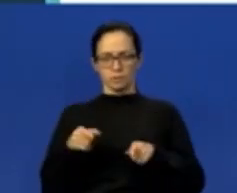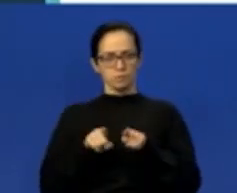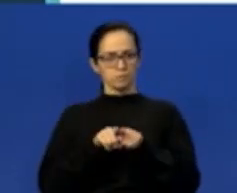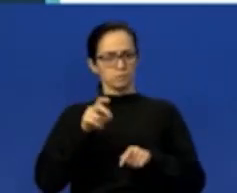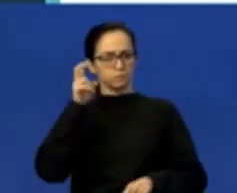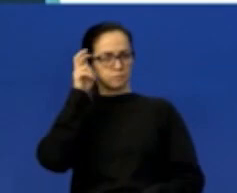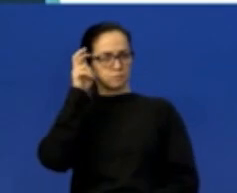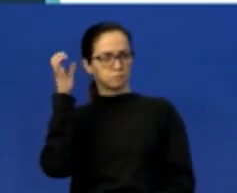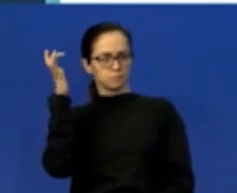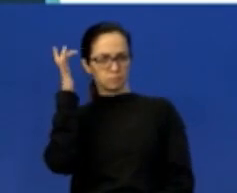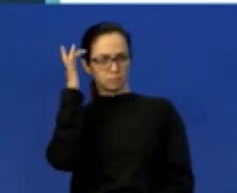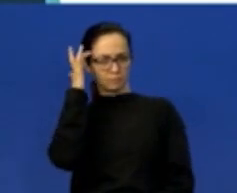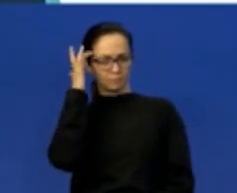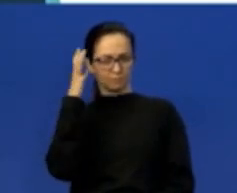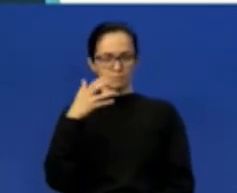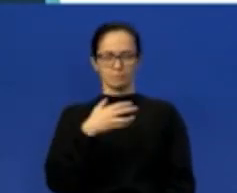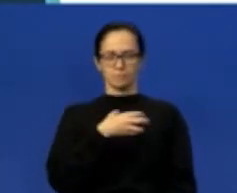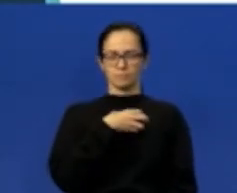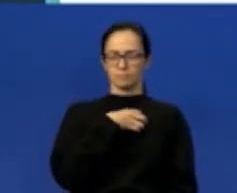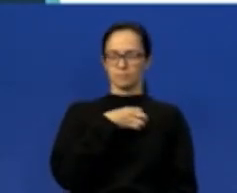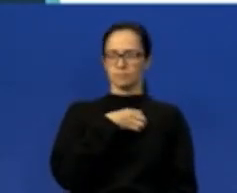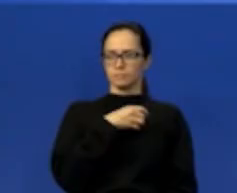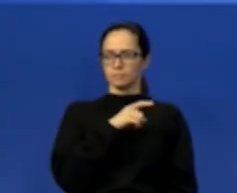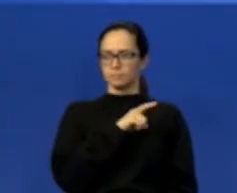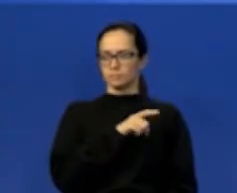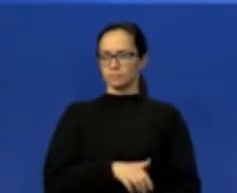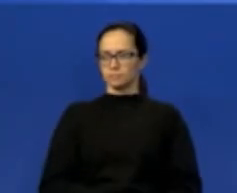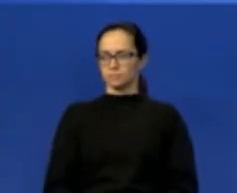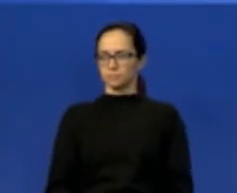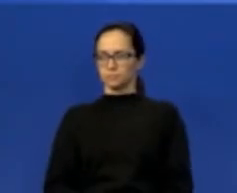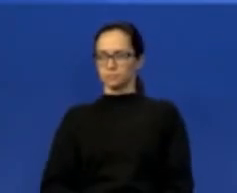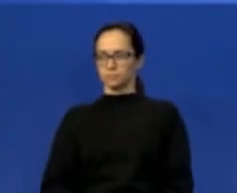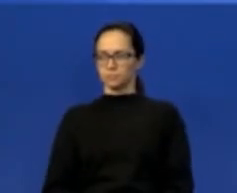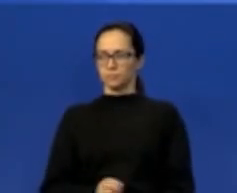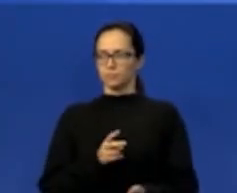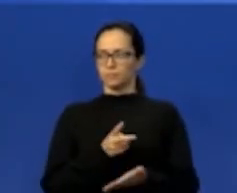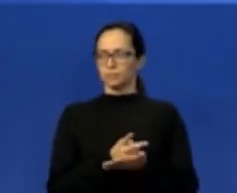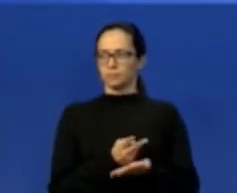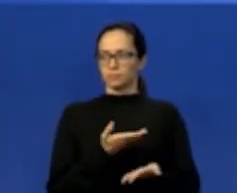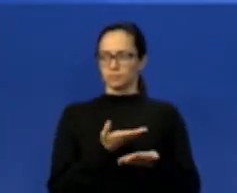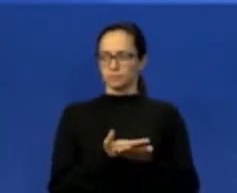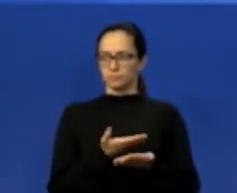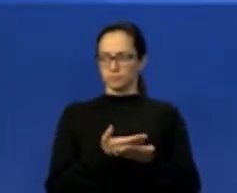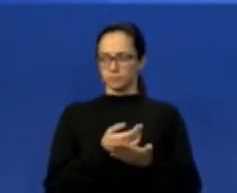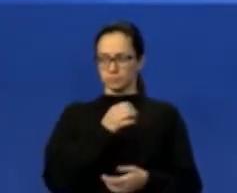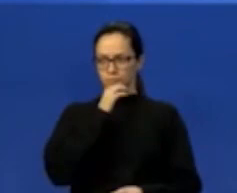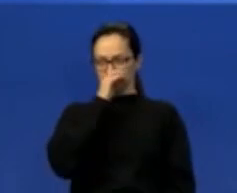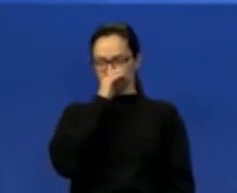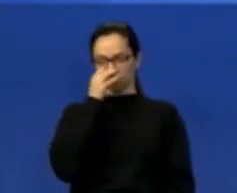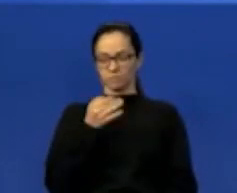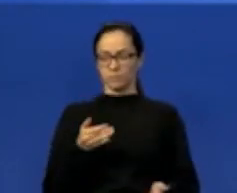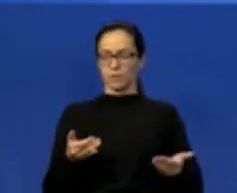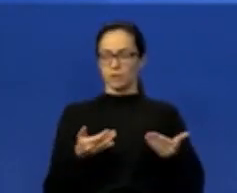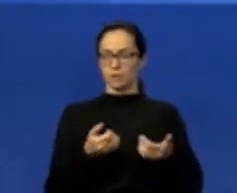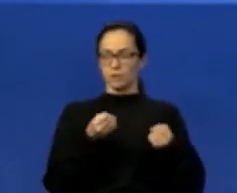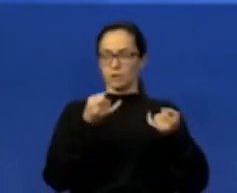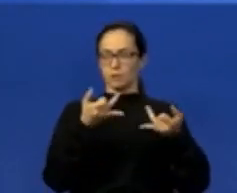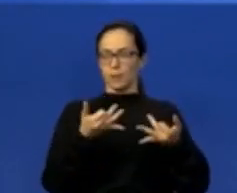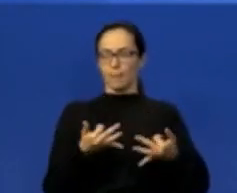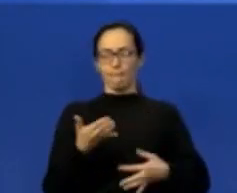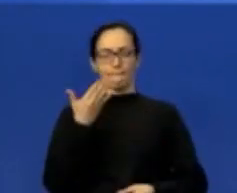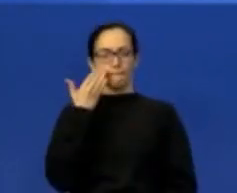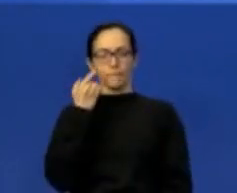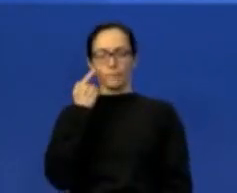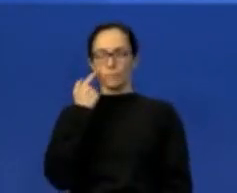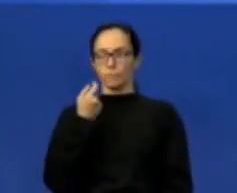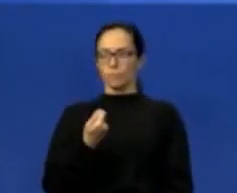a inteligência emocional. Vamos seguir adiante com as nossas explicações nas nossas aulas. Eu quero chamar a atenção para que